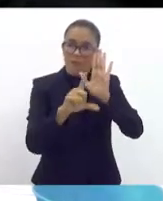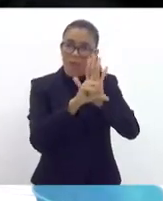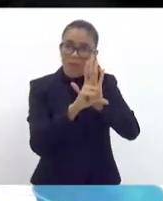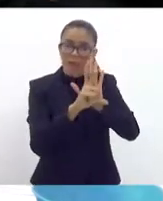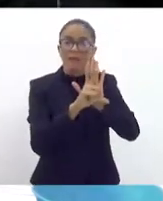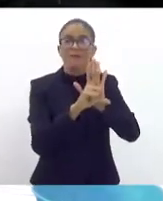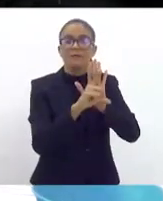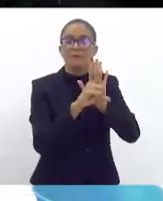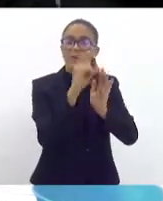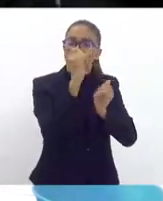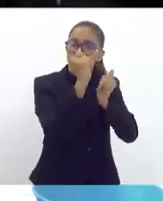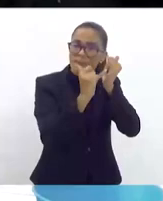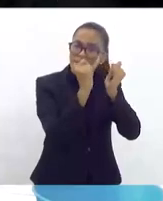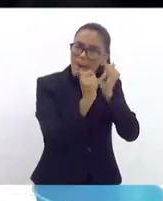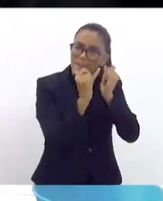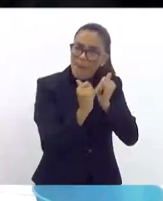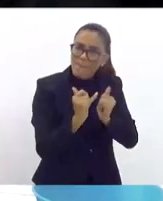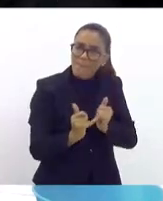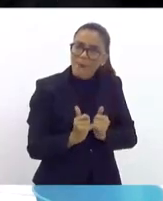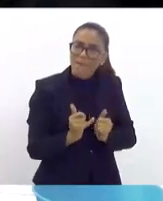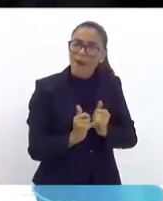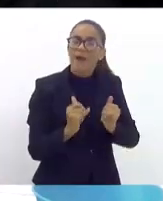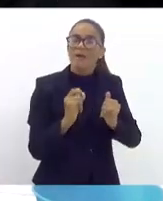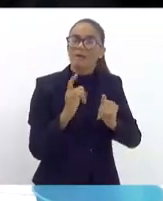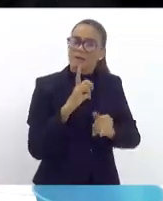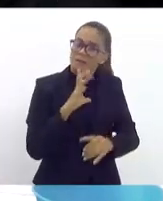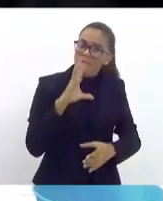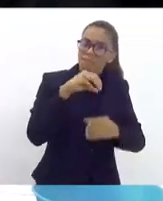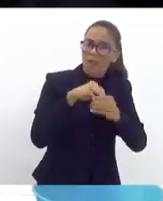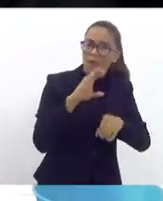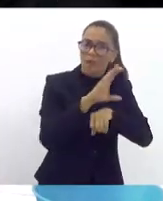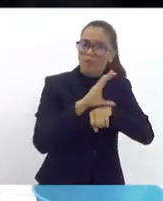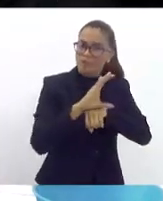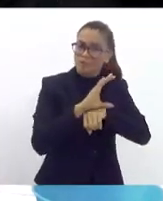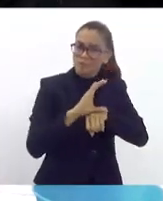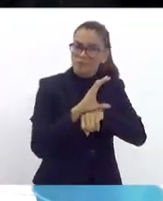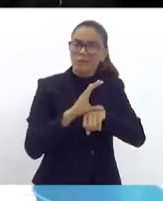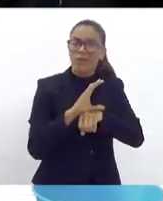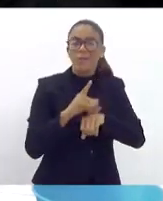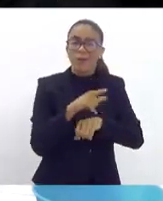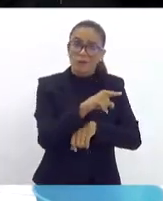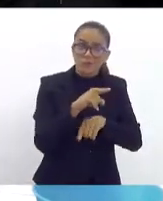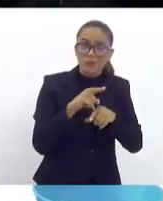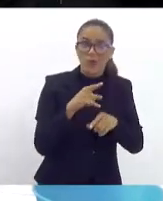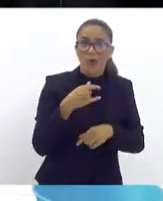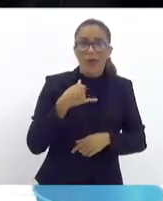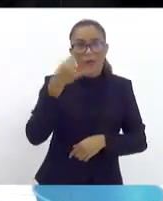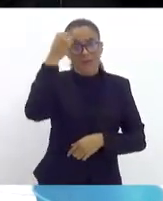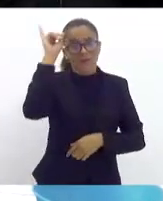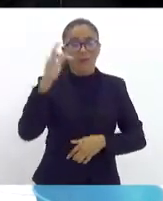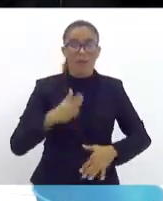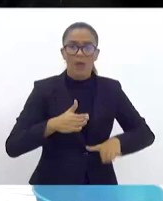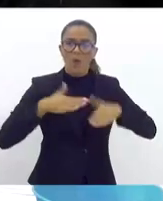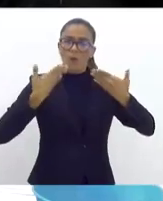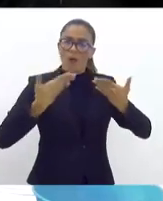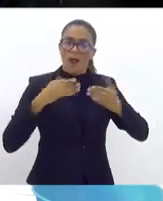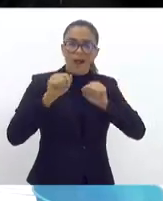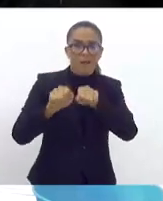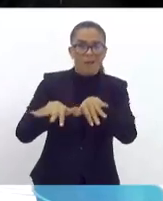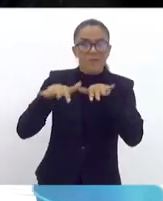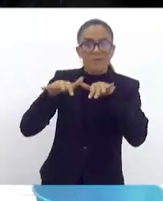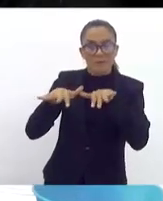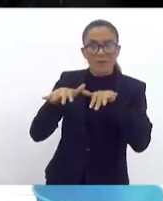que a gente perceber que guarda a constitucionalidade fazendo anexação para vossa excelência não ser surpreendido depois dentro do plenário